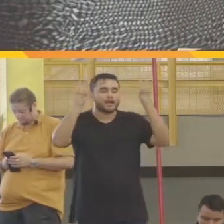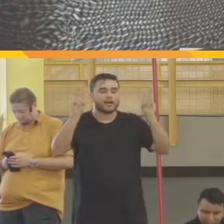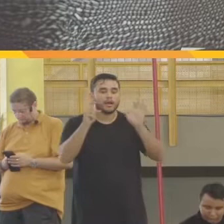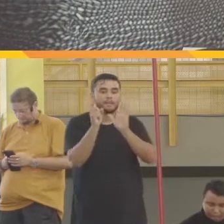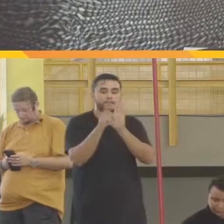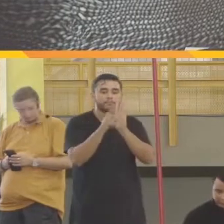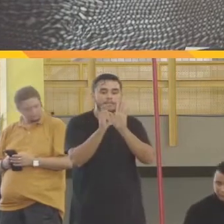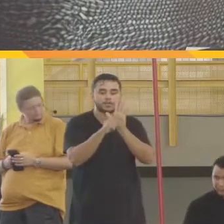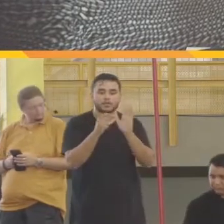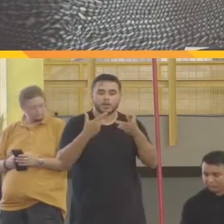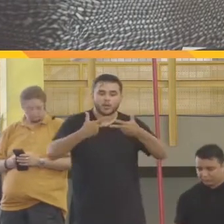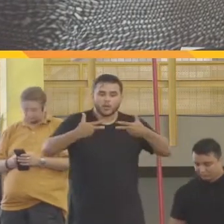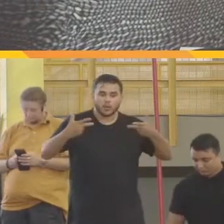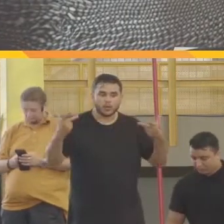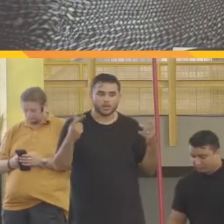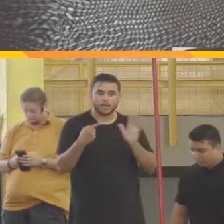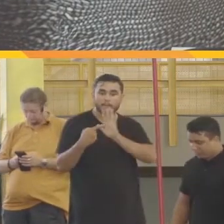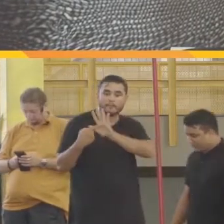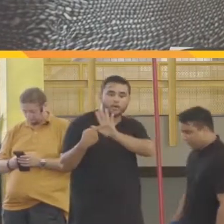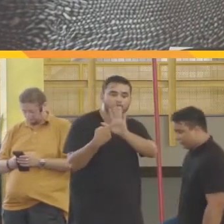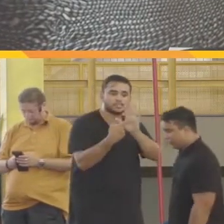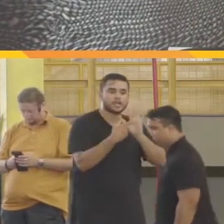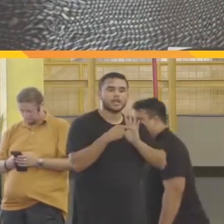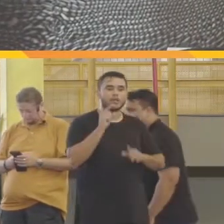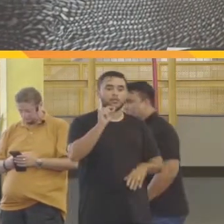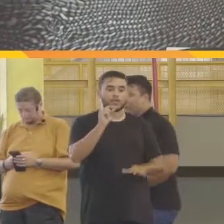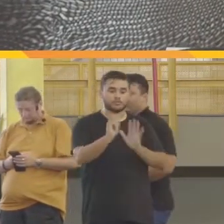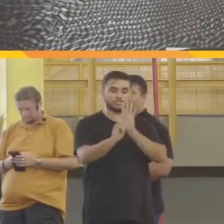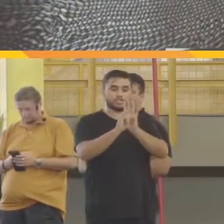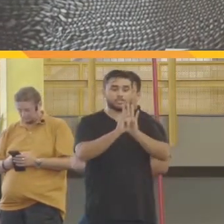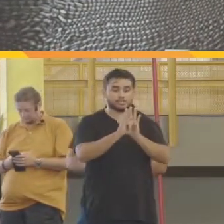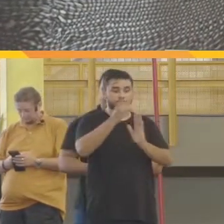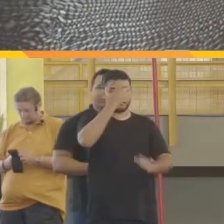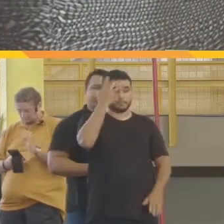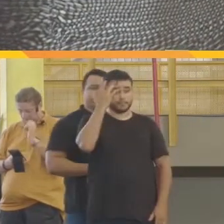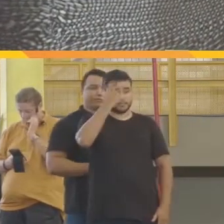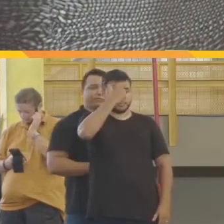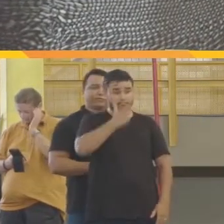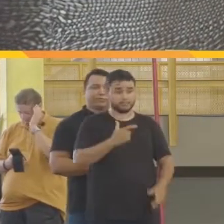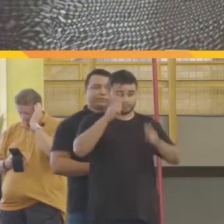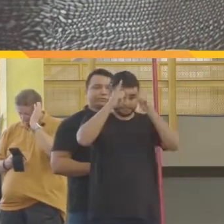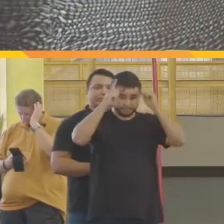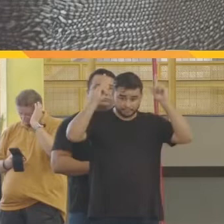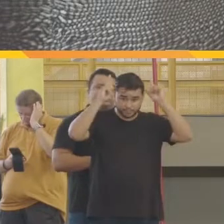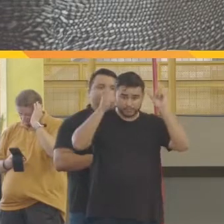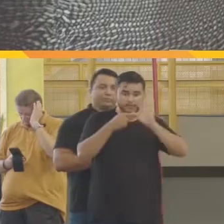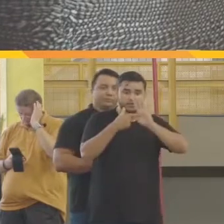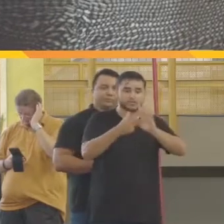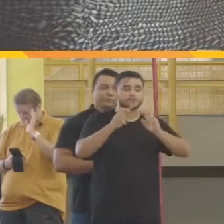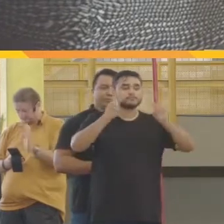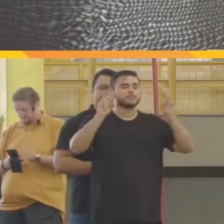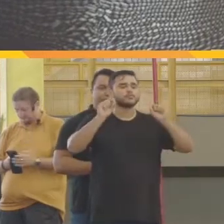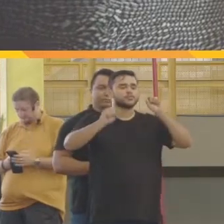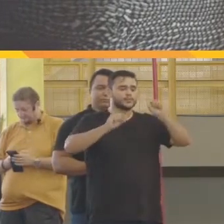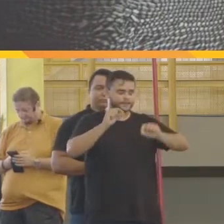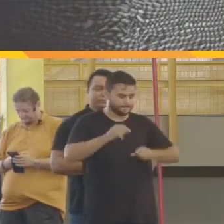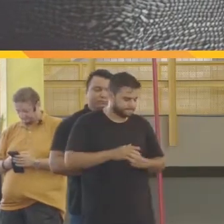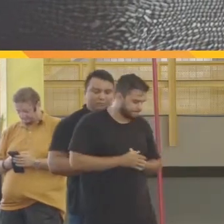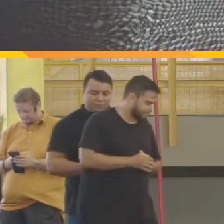de esboçar a identidade do povo grego. Quando você lê Iracema de José de Alencar, você